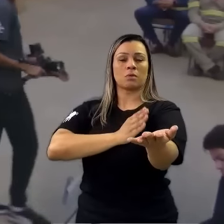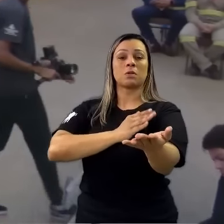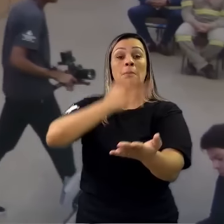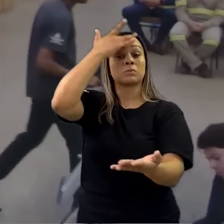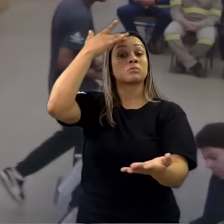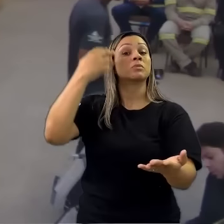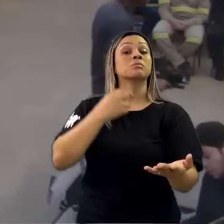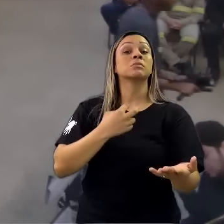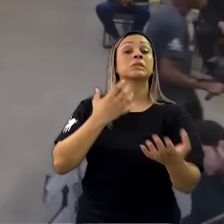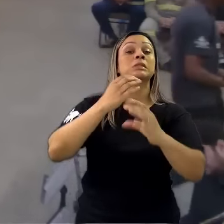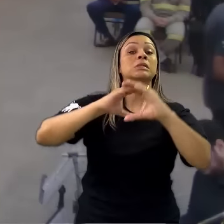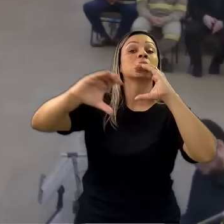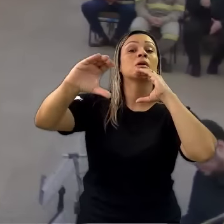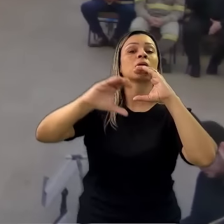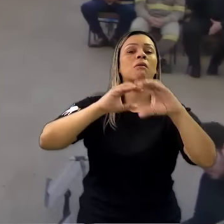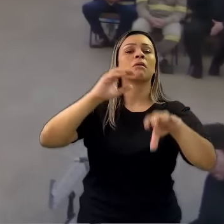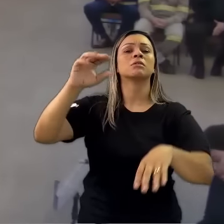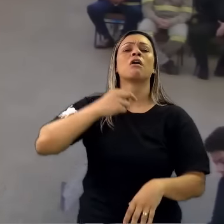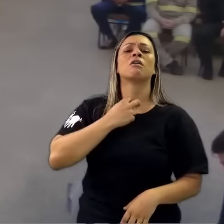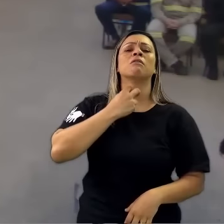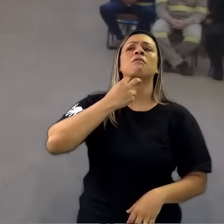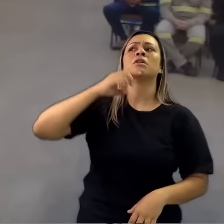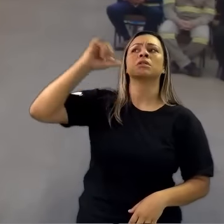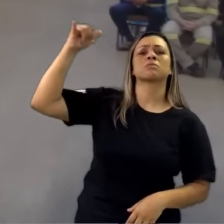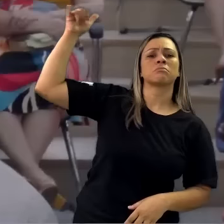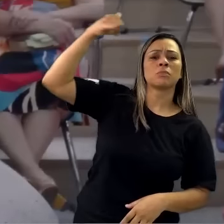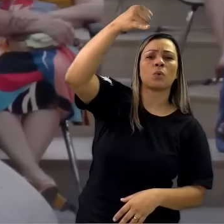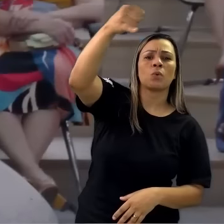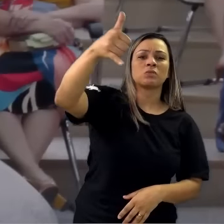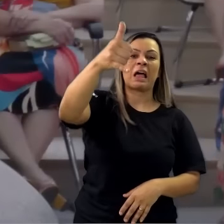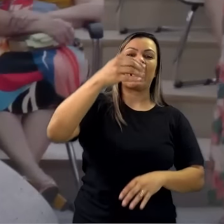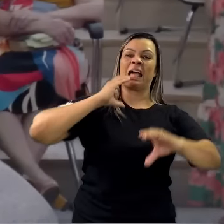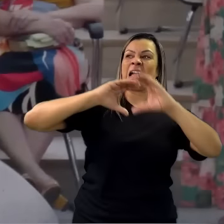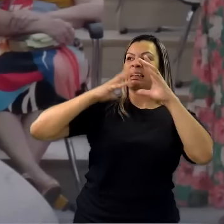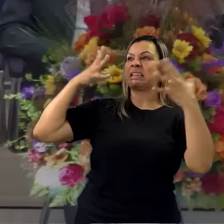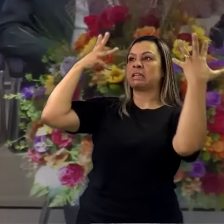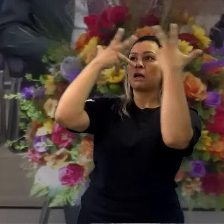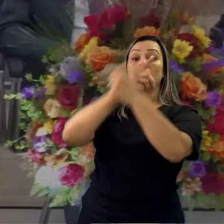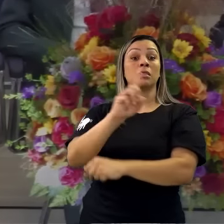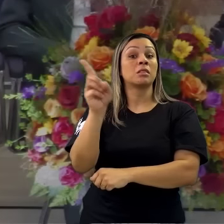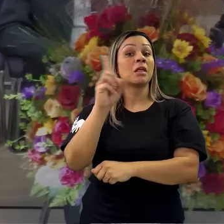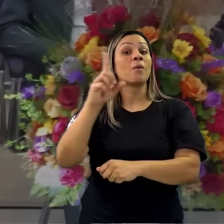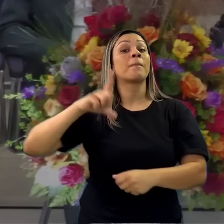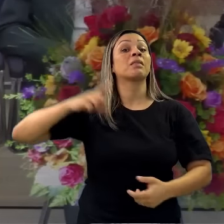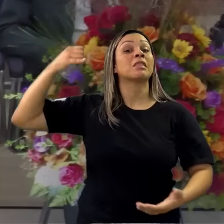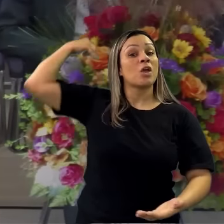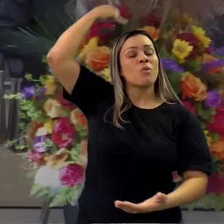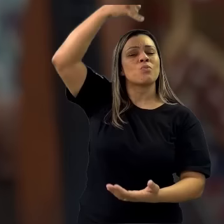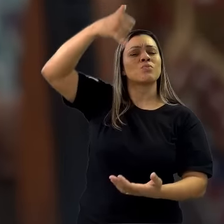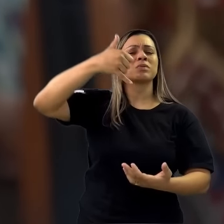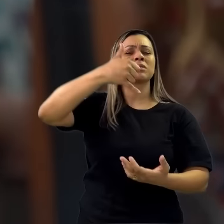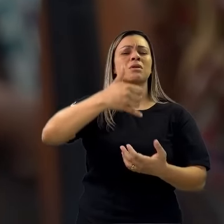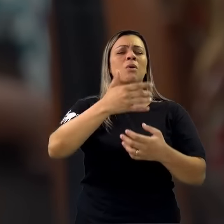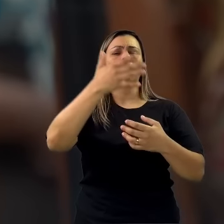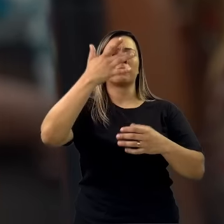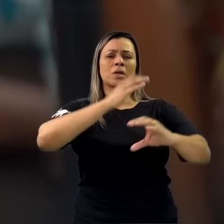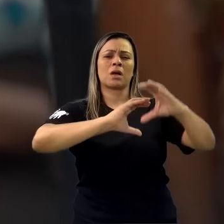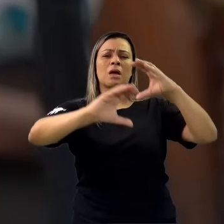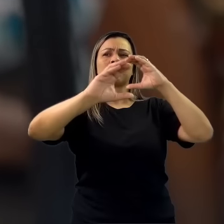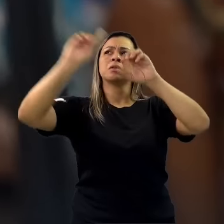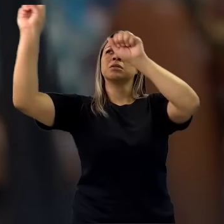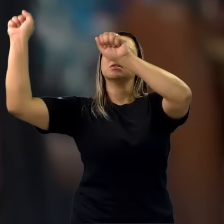vocais não é cantar bonita para ficar dentro do ambiente não é para rasgar o céu chegar no trono e o azeite descer